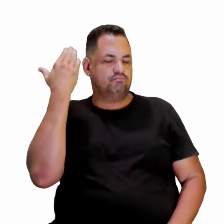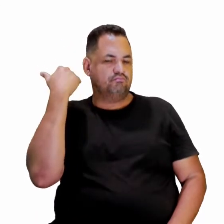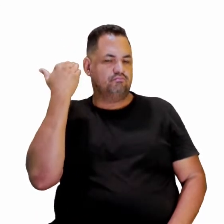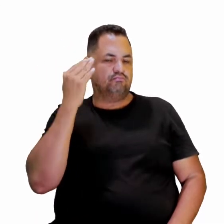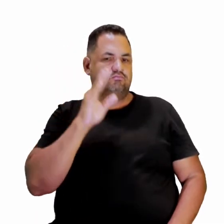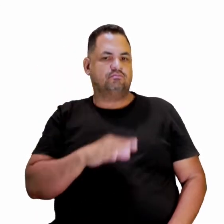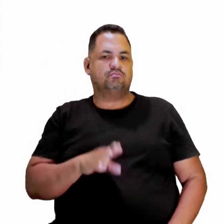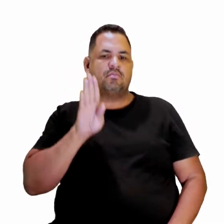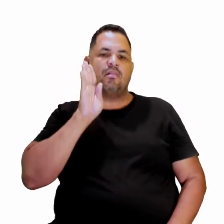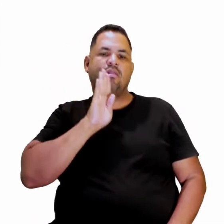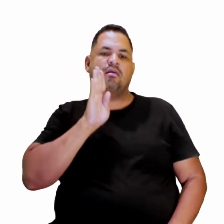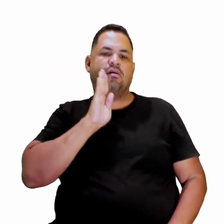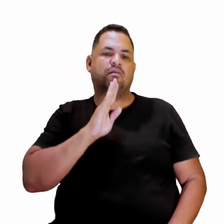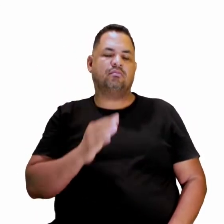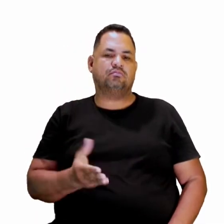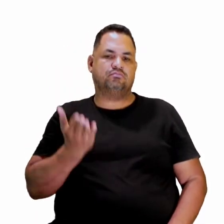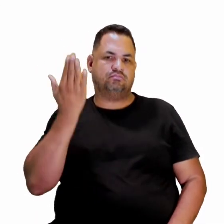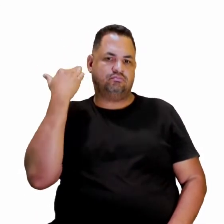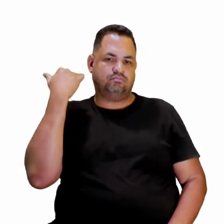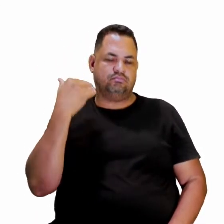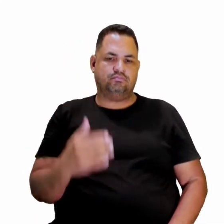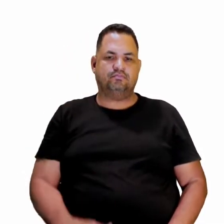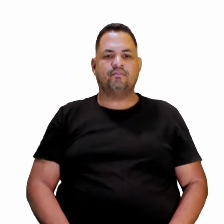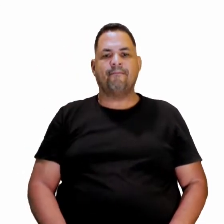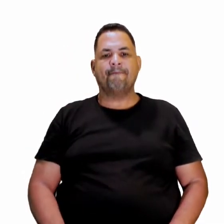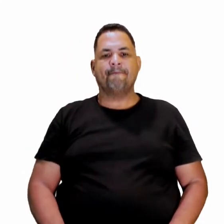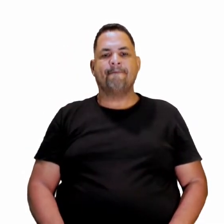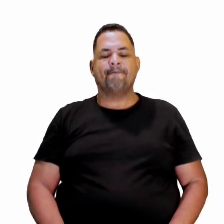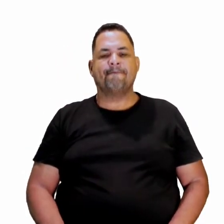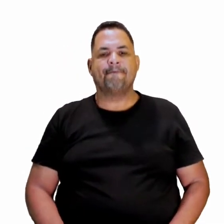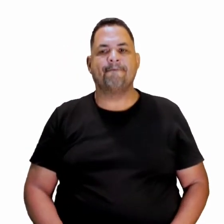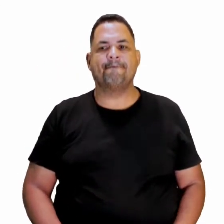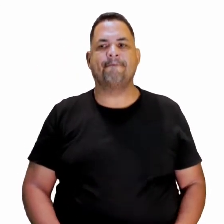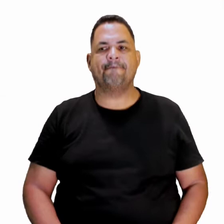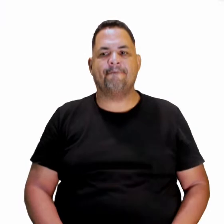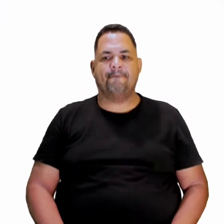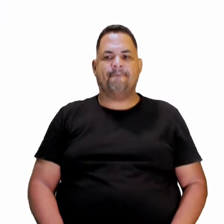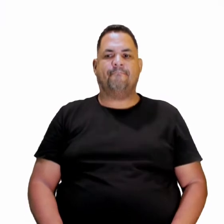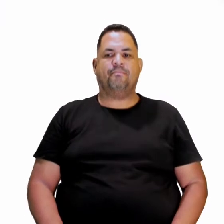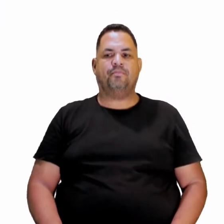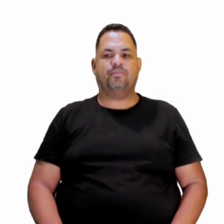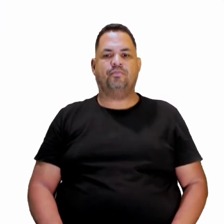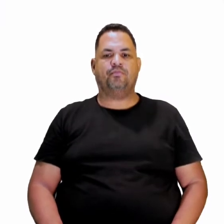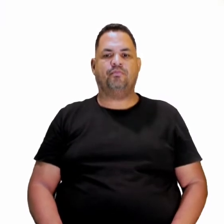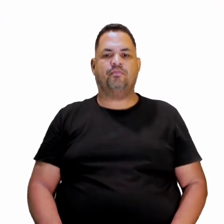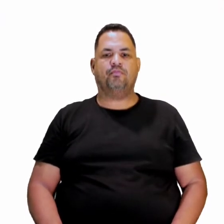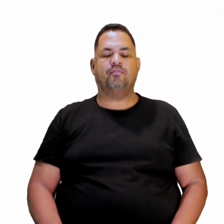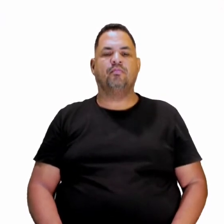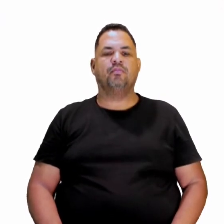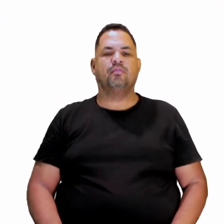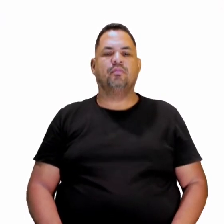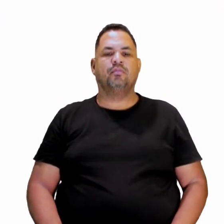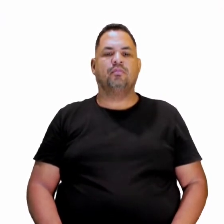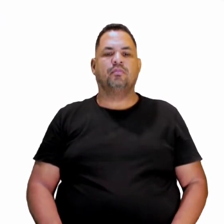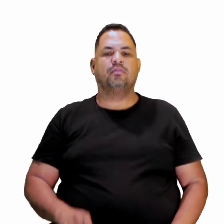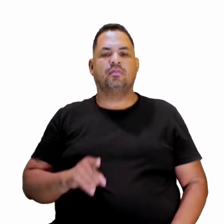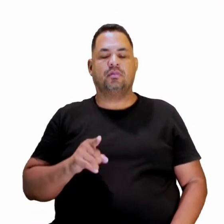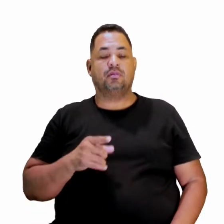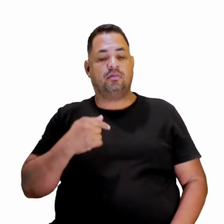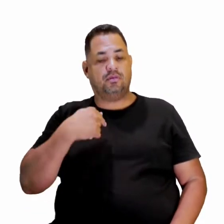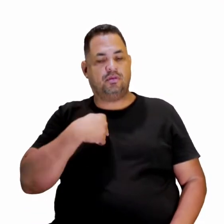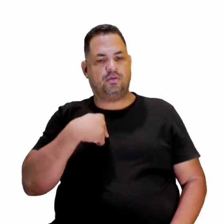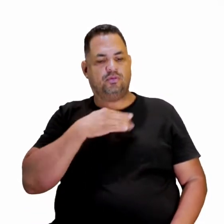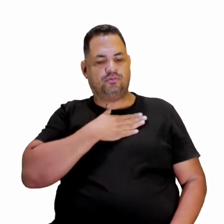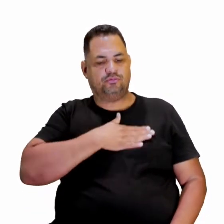o passado do verbo to be, um dos. Então, ele era legal. I liked him. Eu gostei